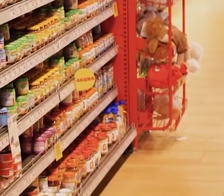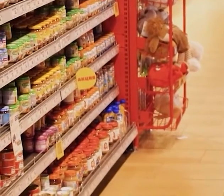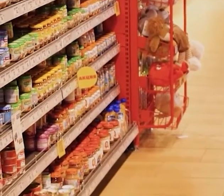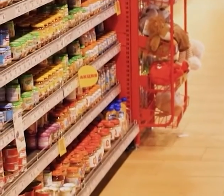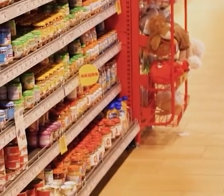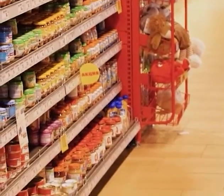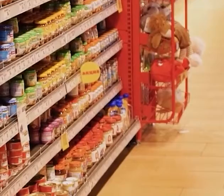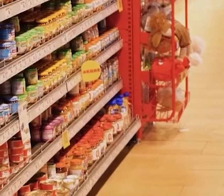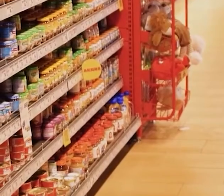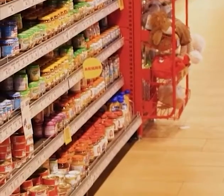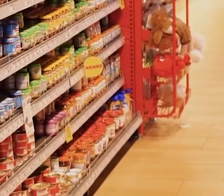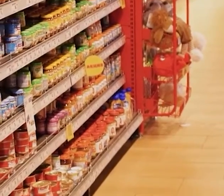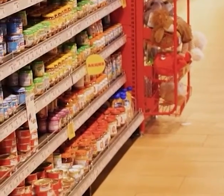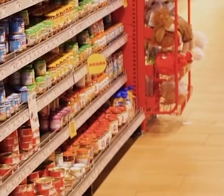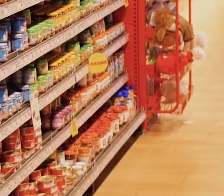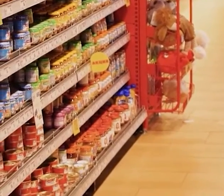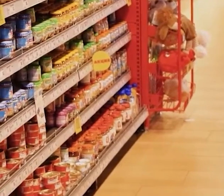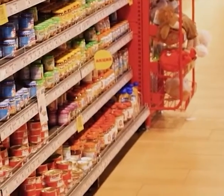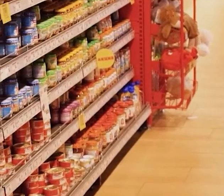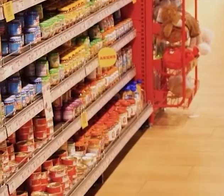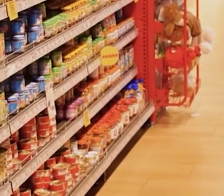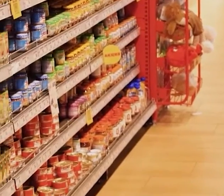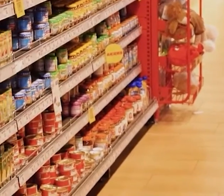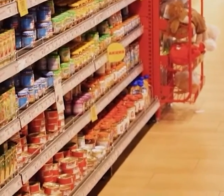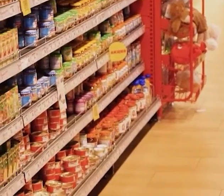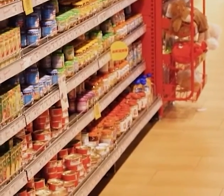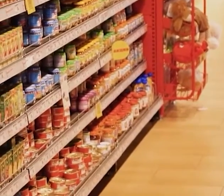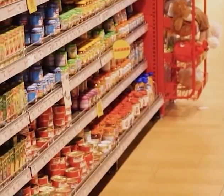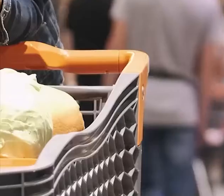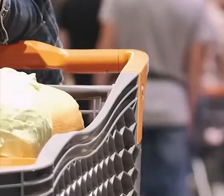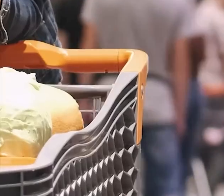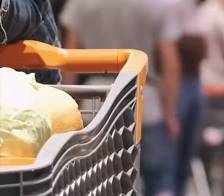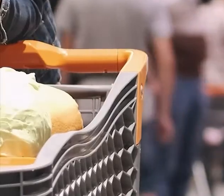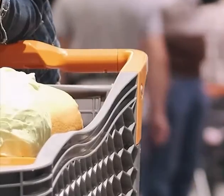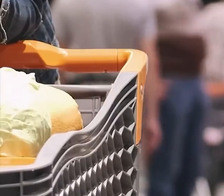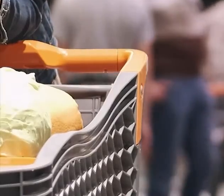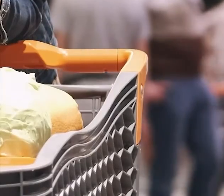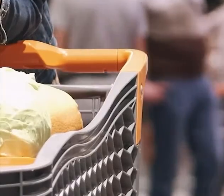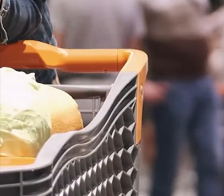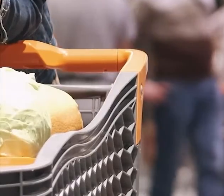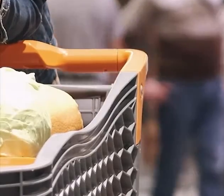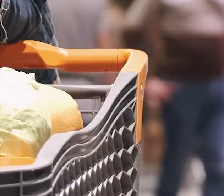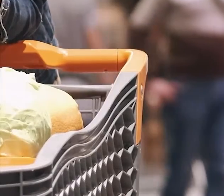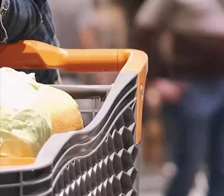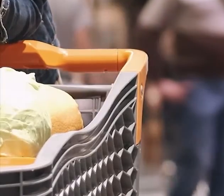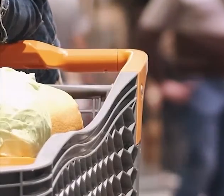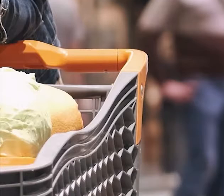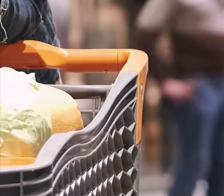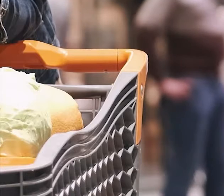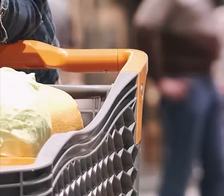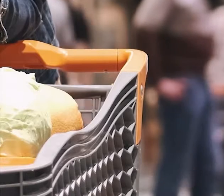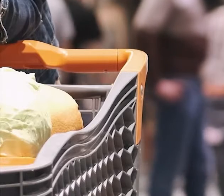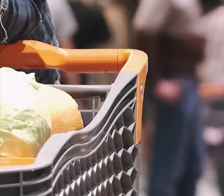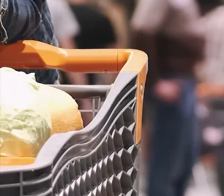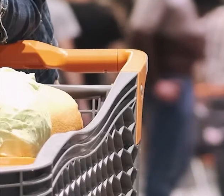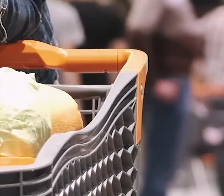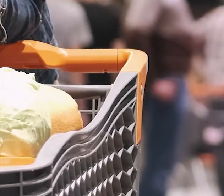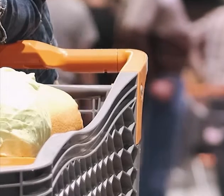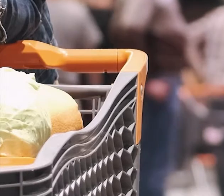para escolherem, evidente, com as restrições de sempre, não é?